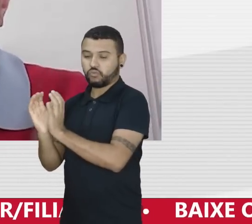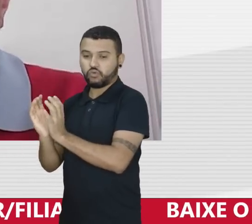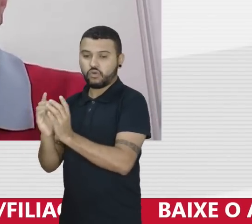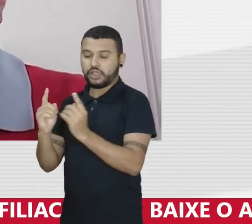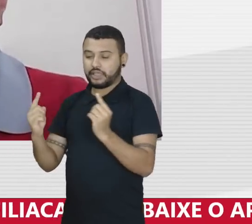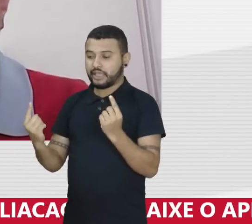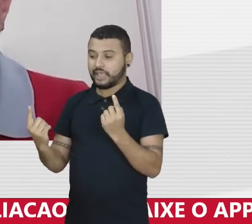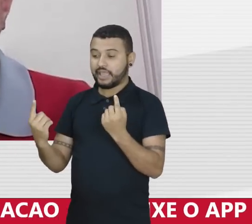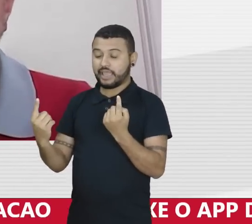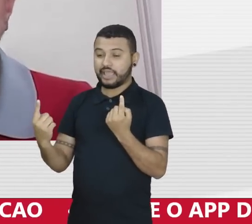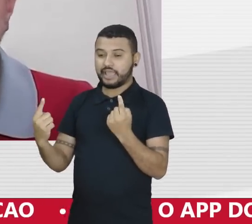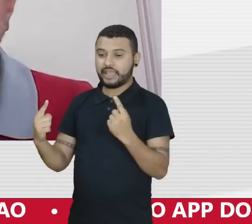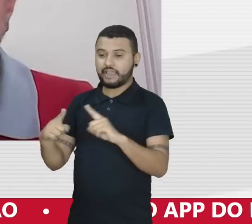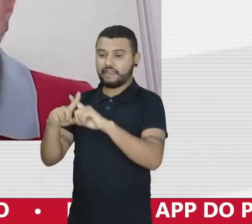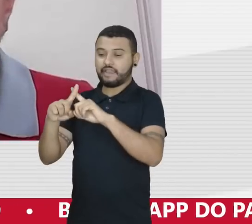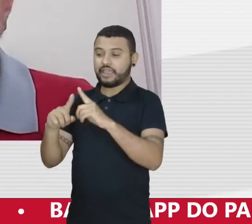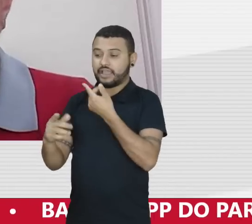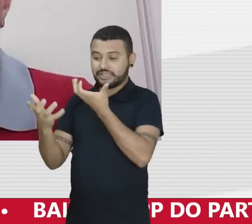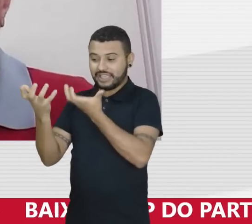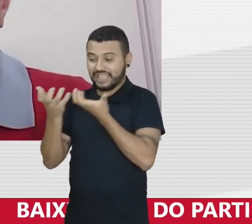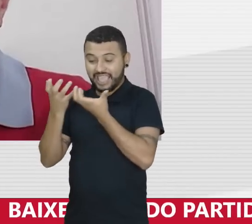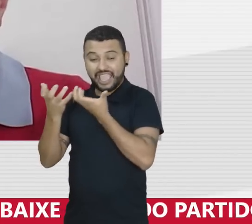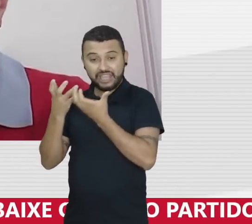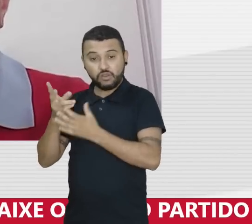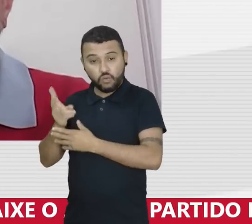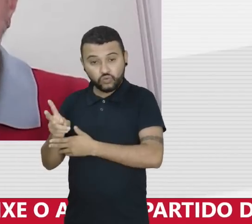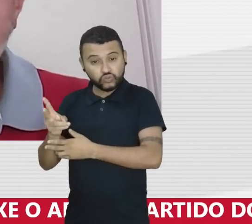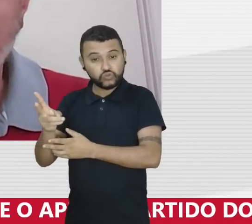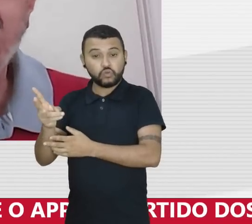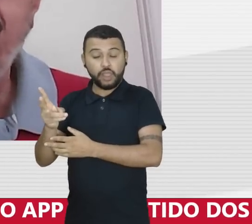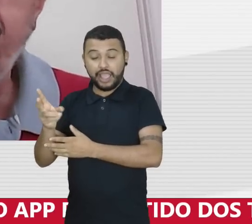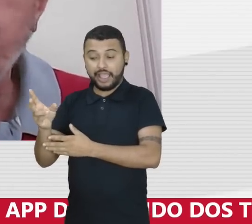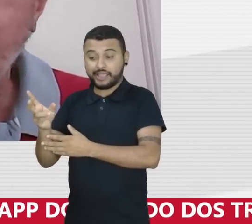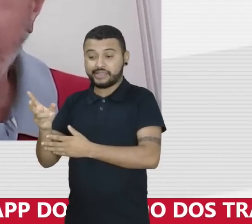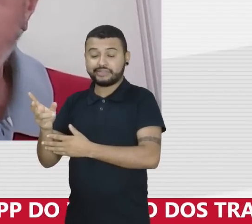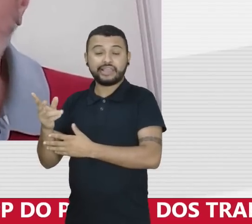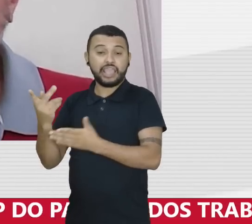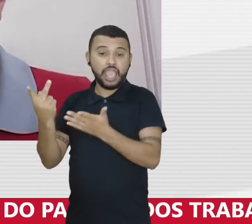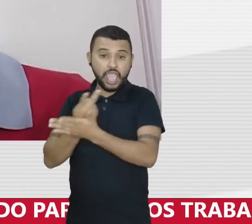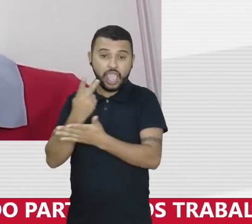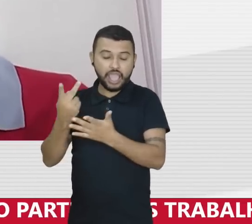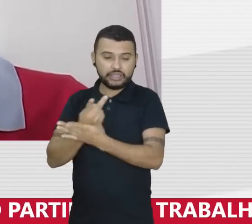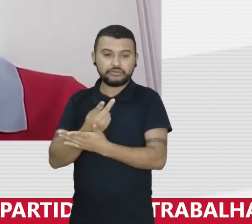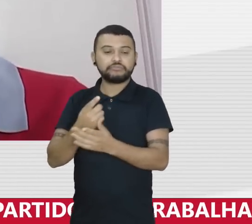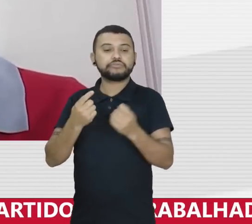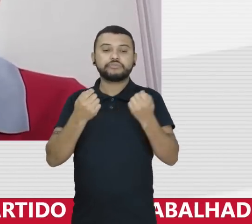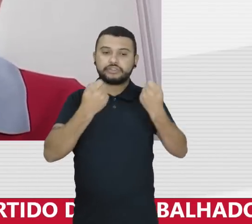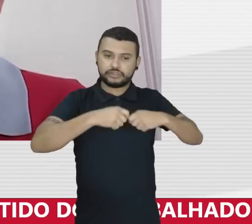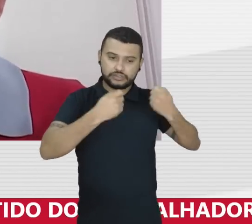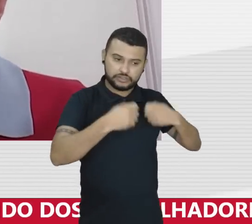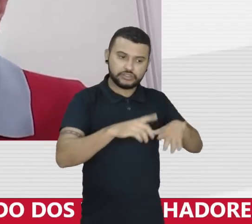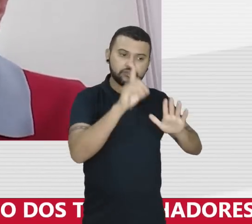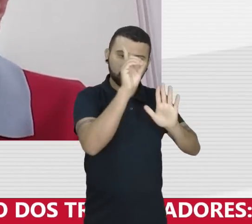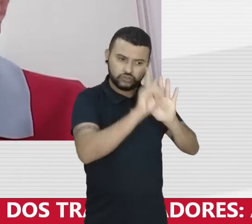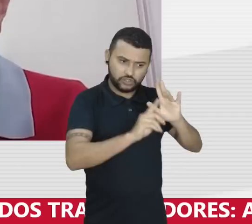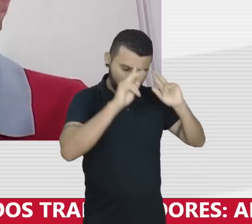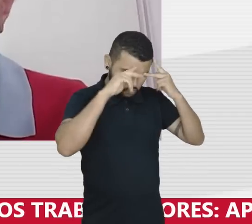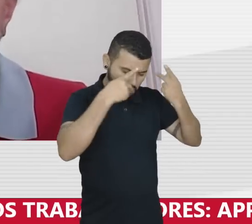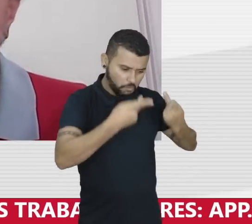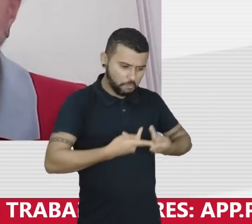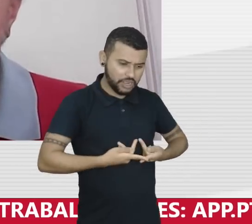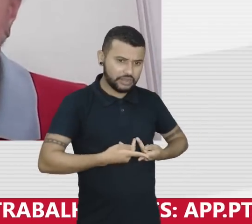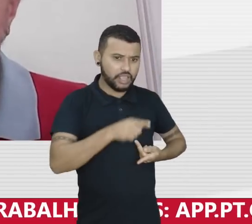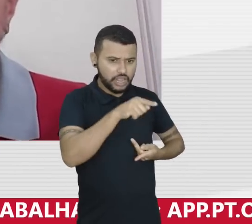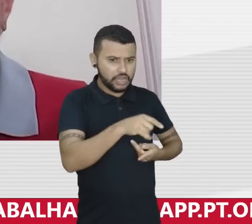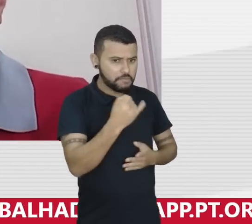na centralidade do seu projeto. Então, para nós é tão estratégico retomar os direitos do povo como centro